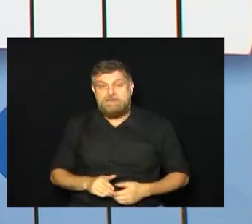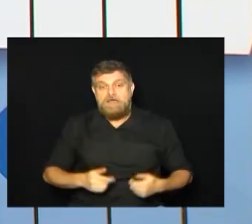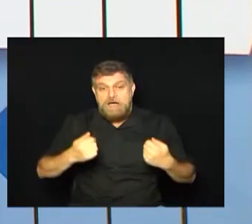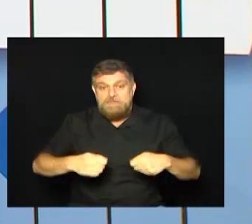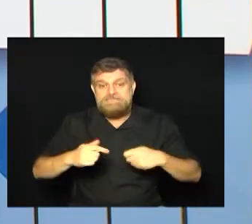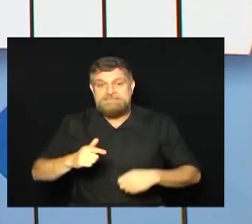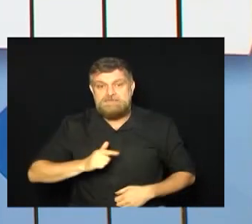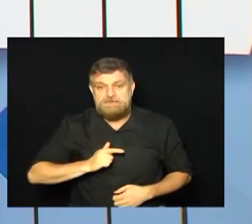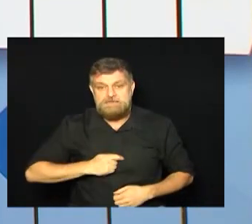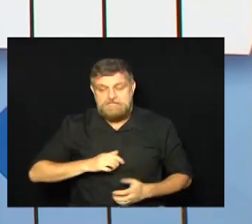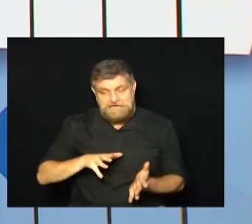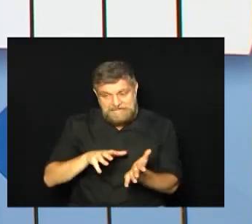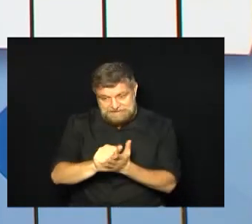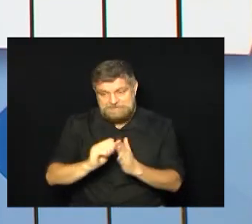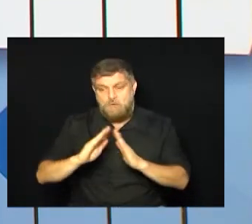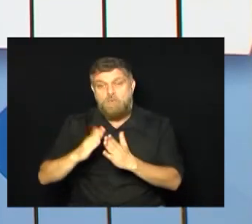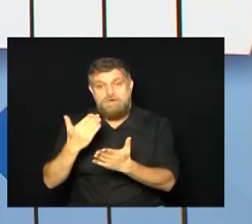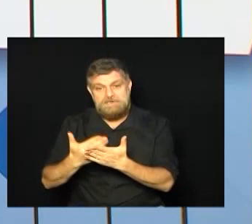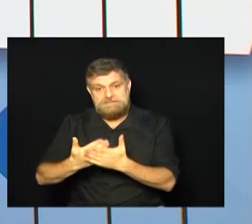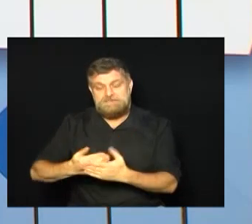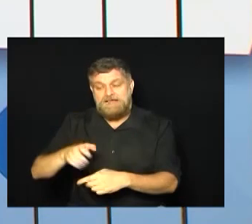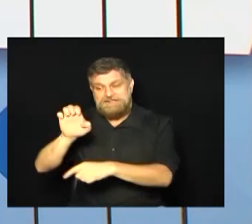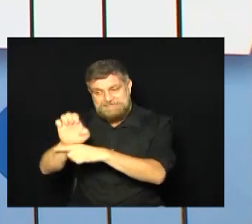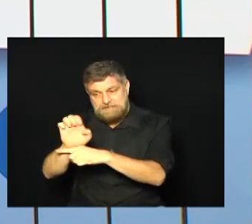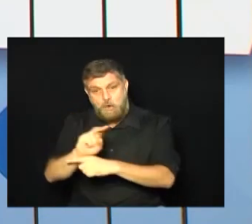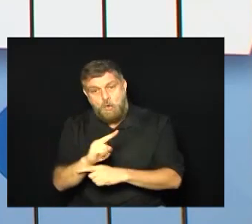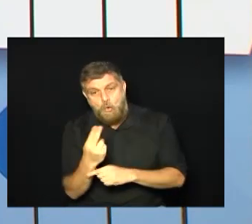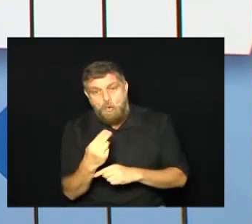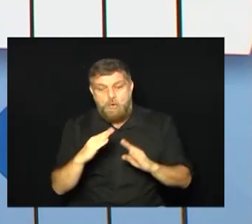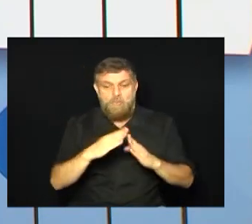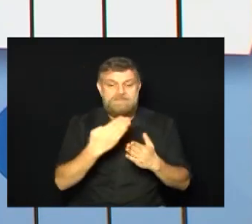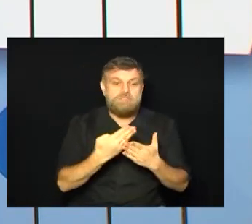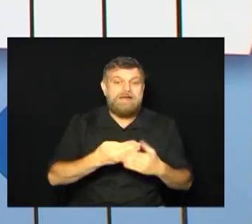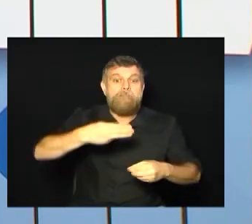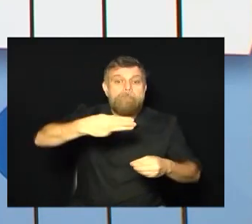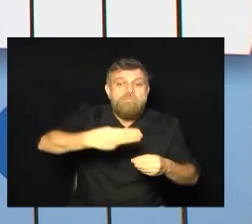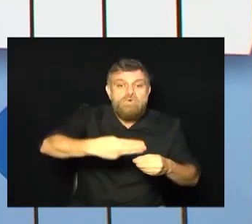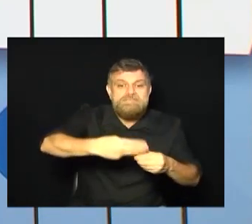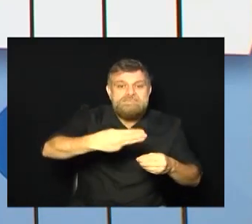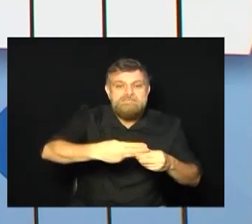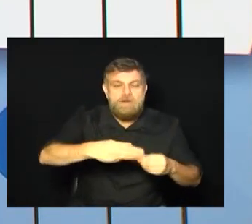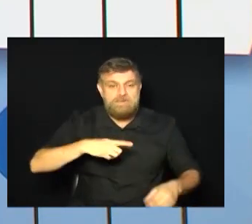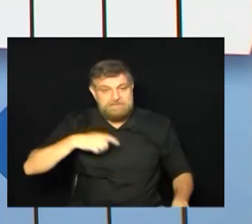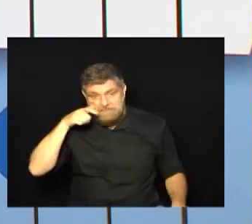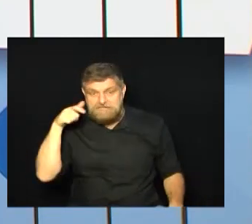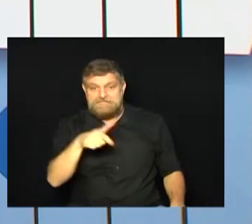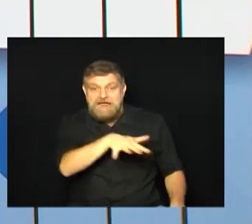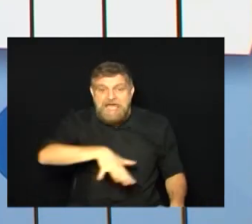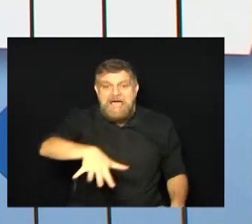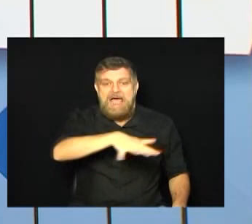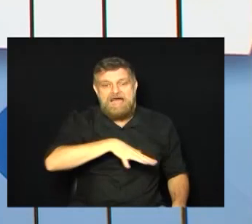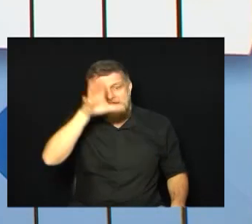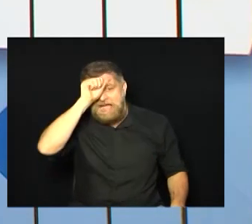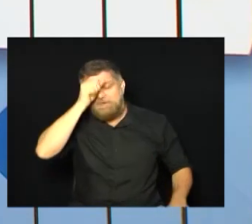preciso estar matriculado em uma escola estadual ou municipal e ter interesse, claro, em